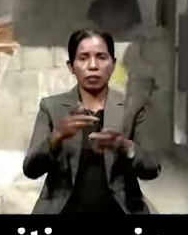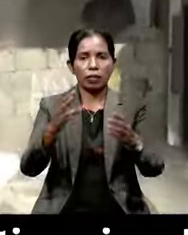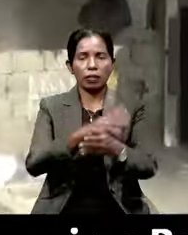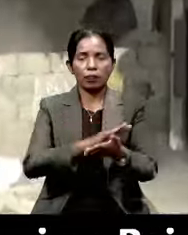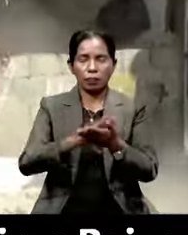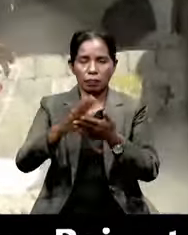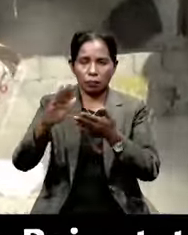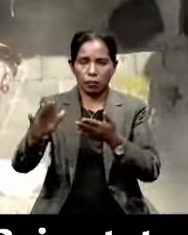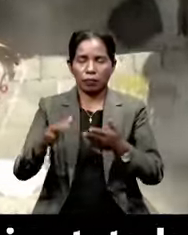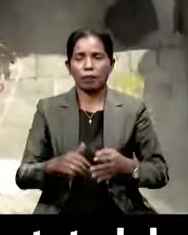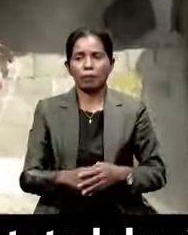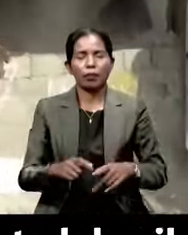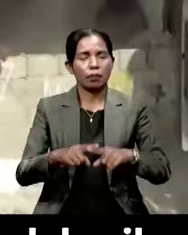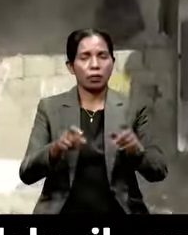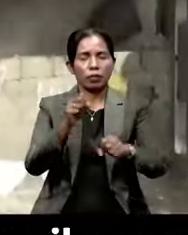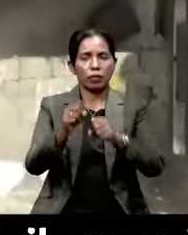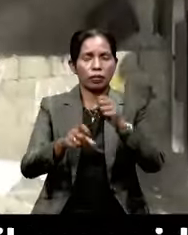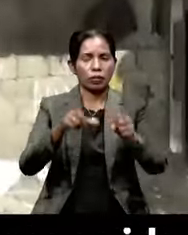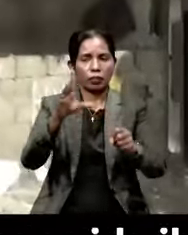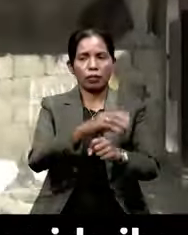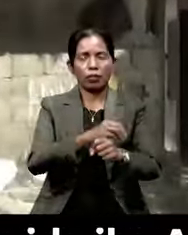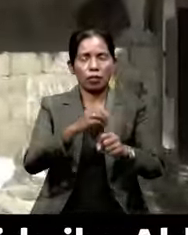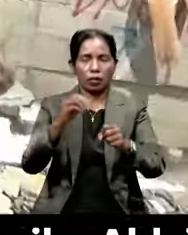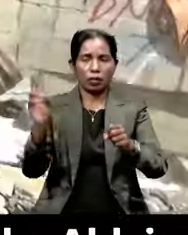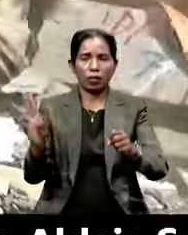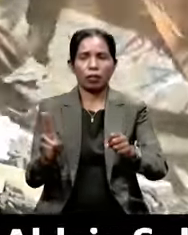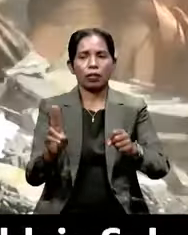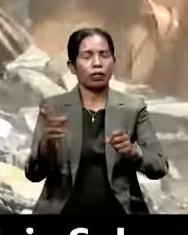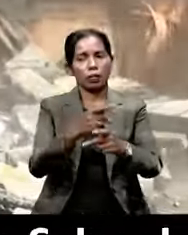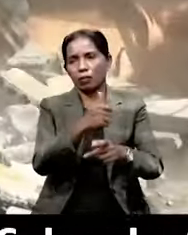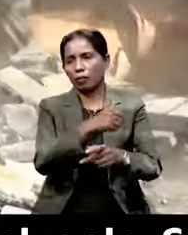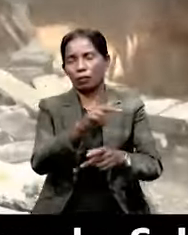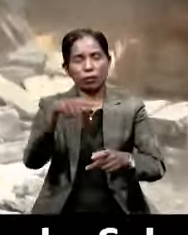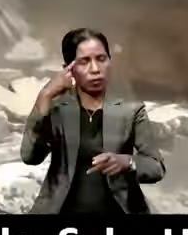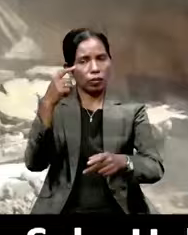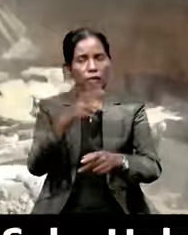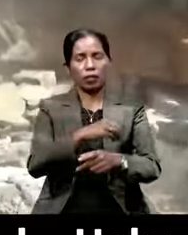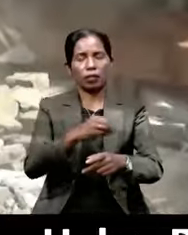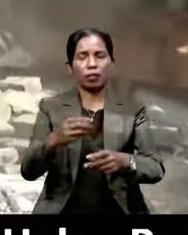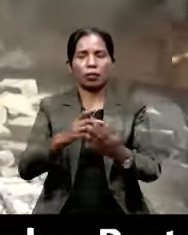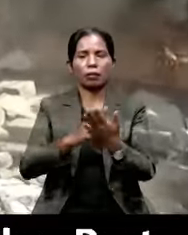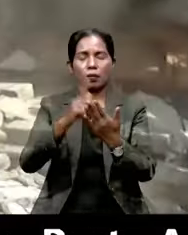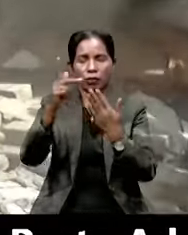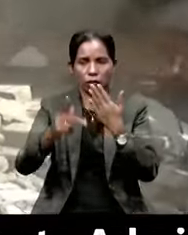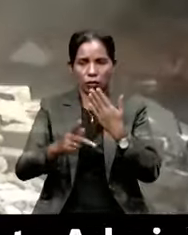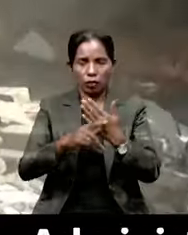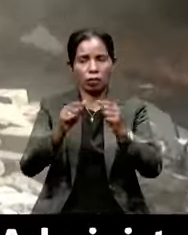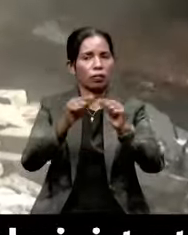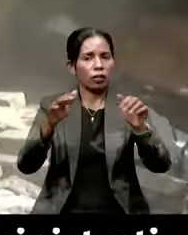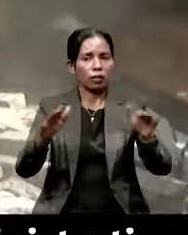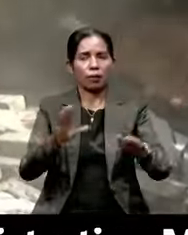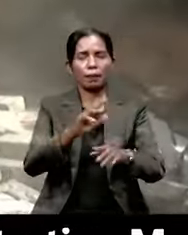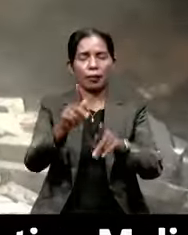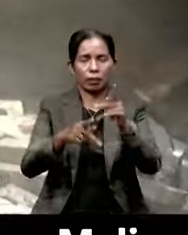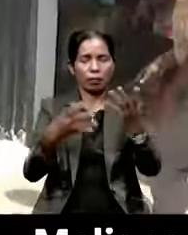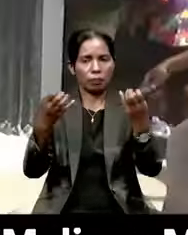ho organizado. Mai be sociedade civil no ukum político balun, a crítica que makas programa de despejo administrativo refere, comunidade